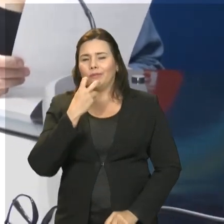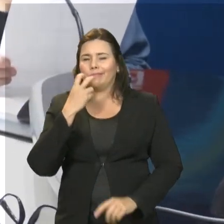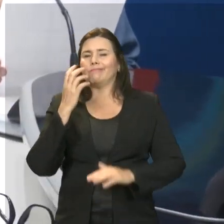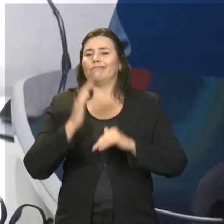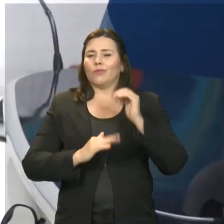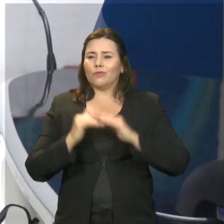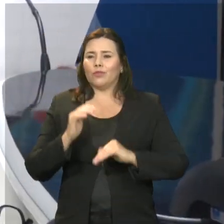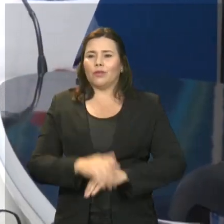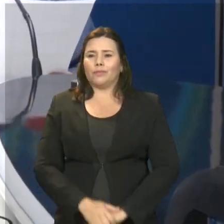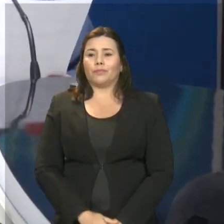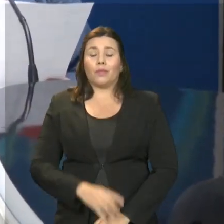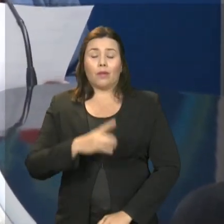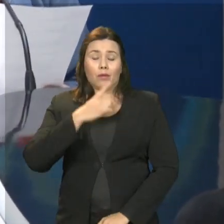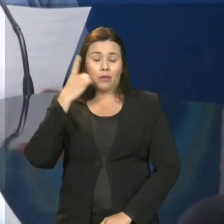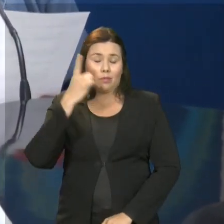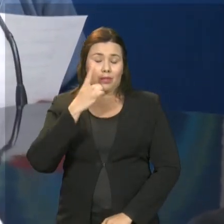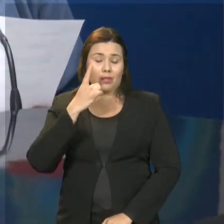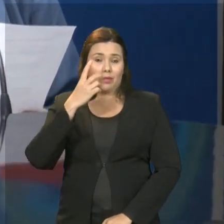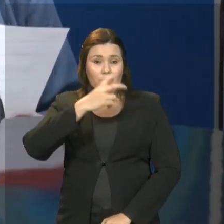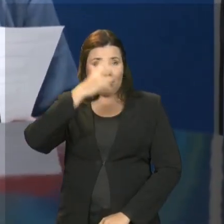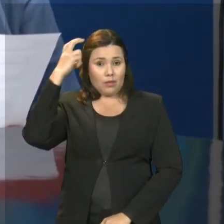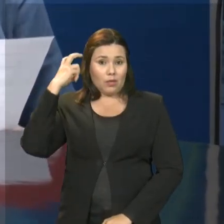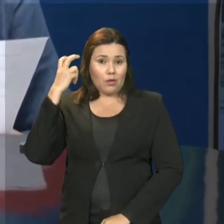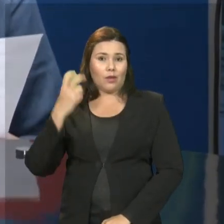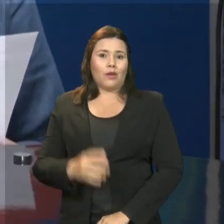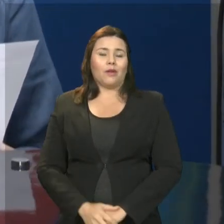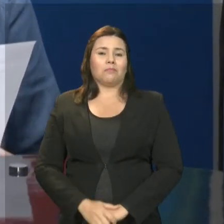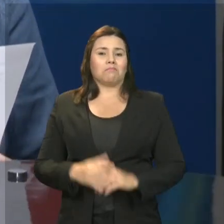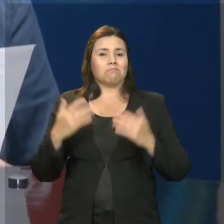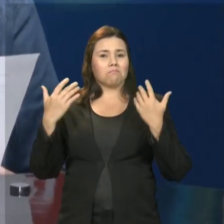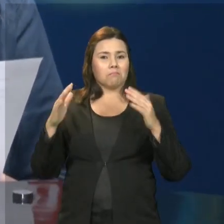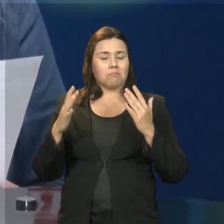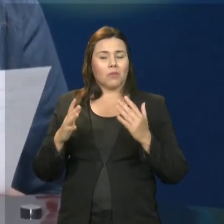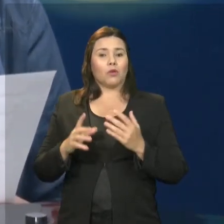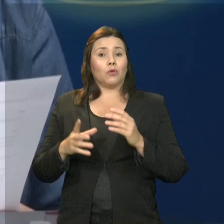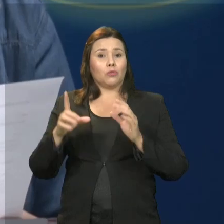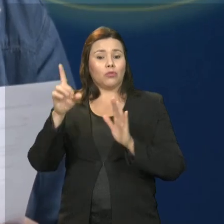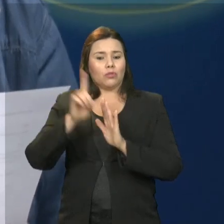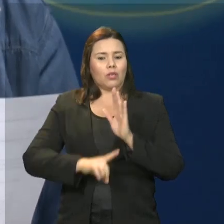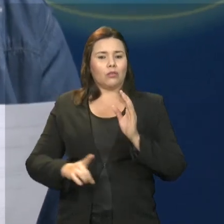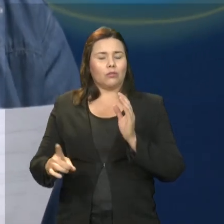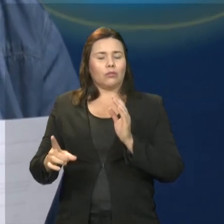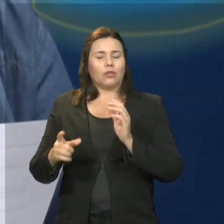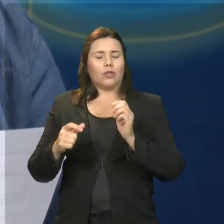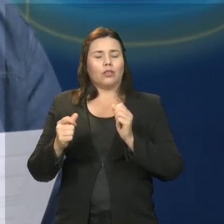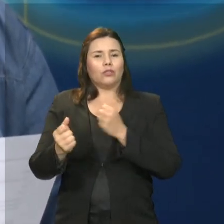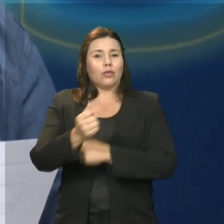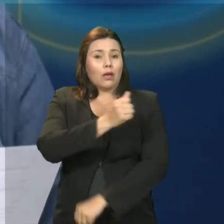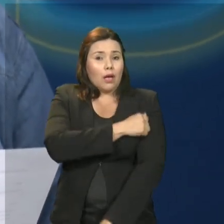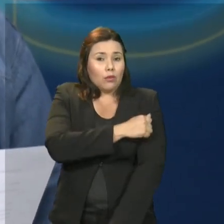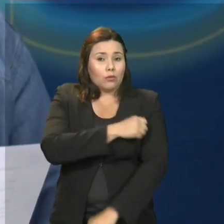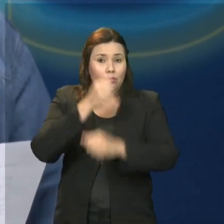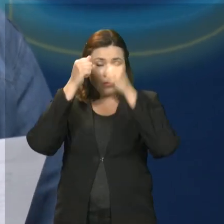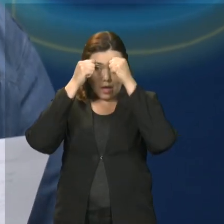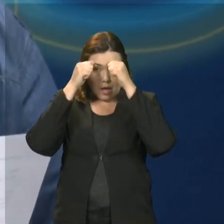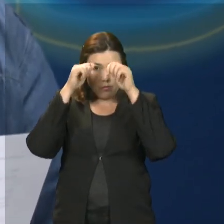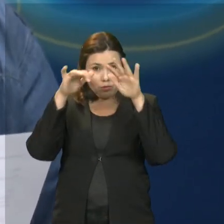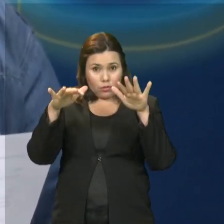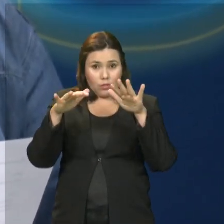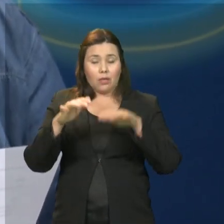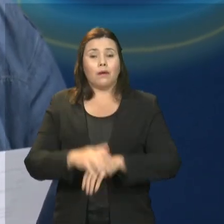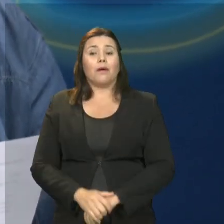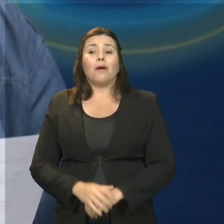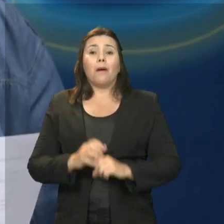Evangelista comemorou a sanção da lei de sua autoria, que garante que alunos autistas e com transtornos de desenvolvimento tenham